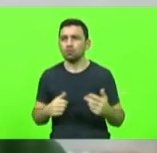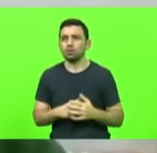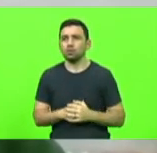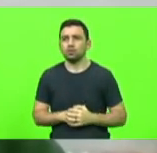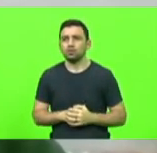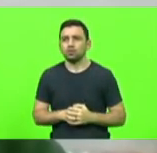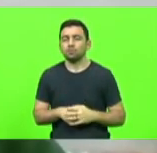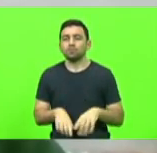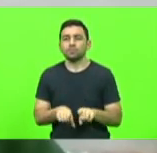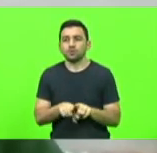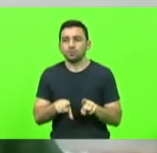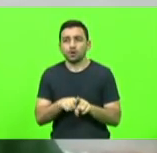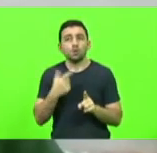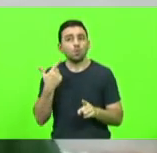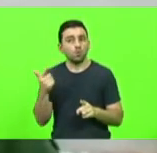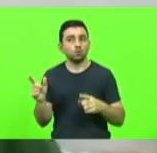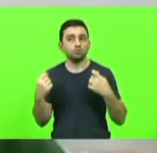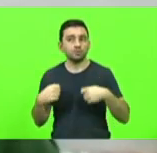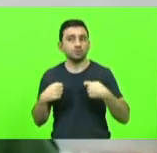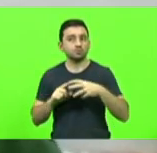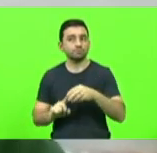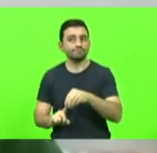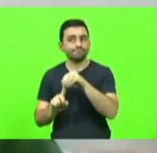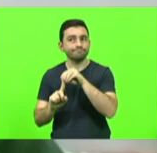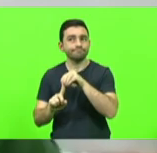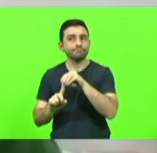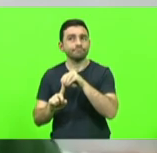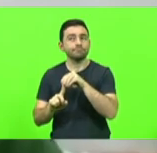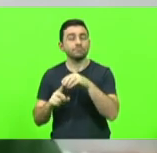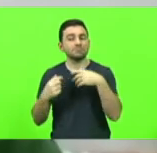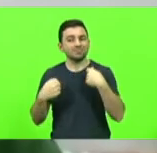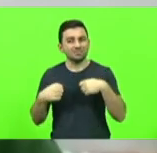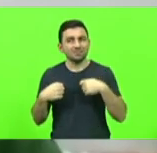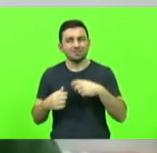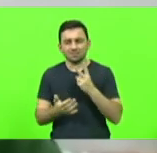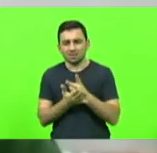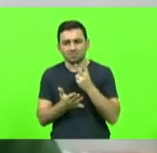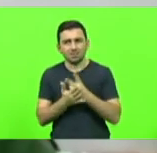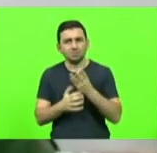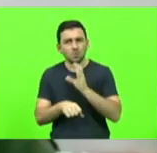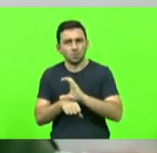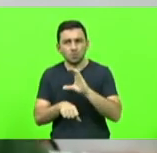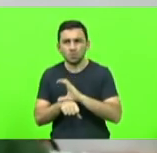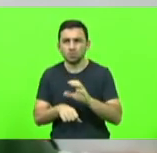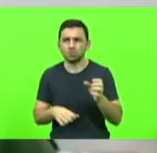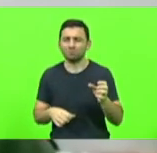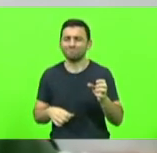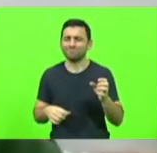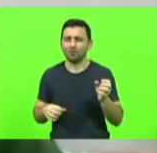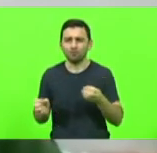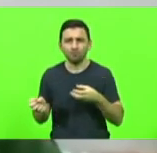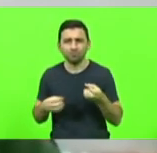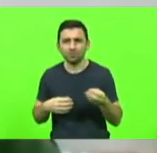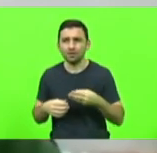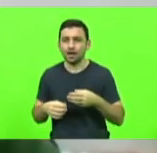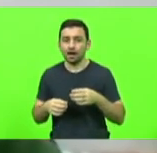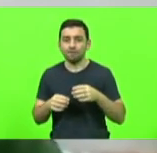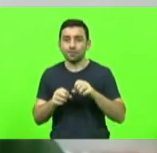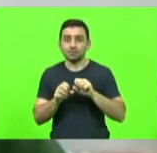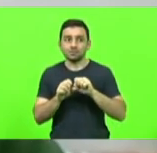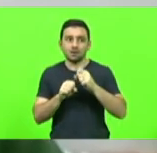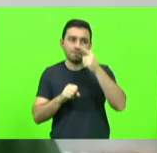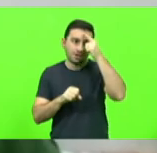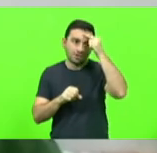Outro ponto a ser destacado é a necessidade de estar se atualizando constantemente, né? A formação não acaba no dia da